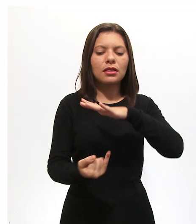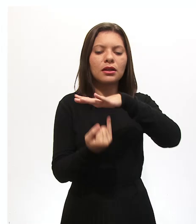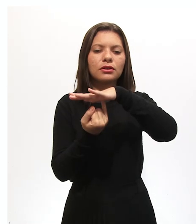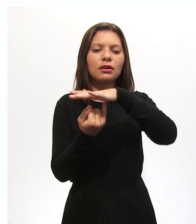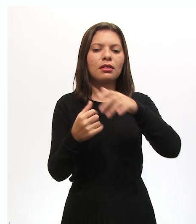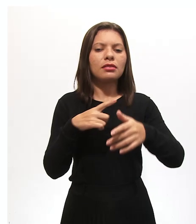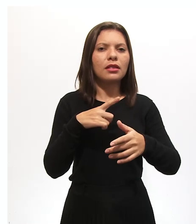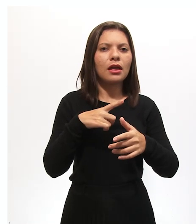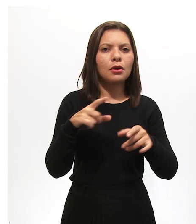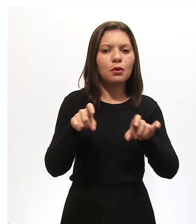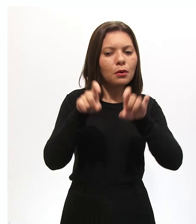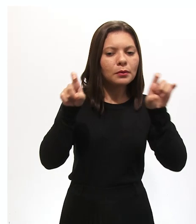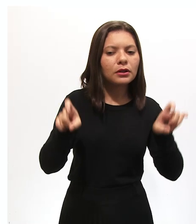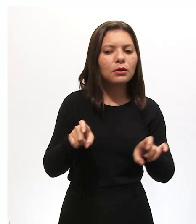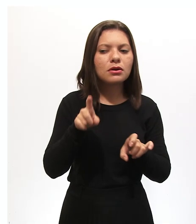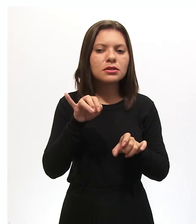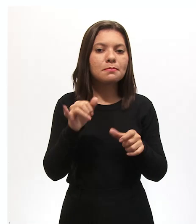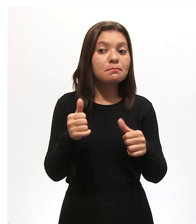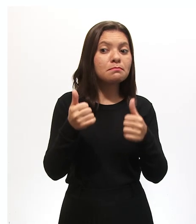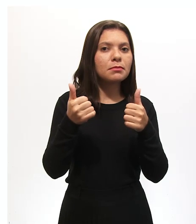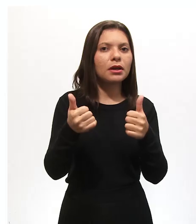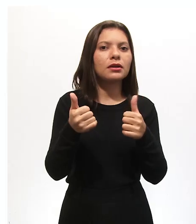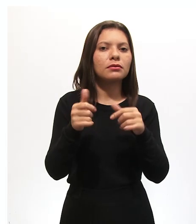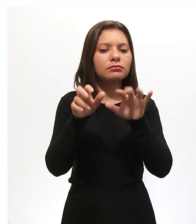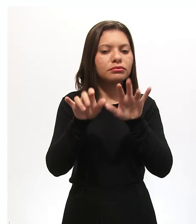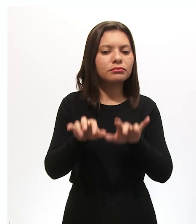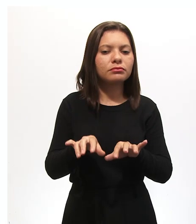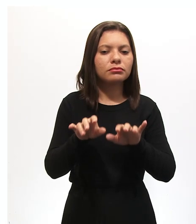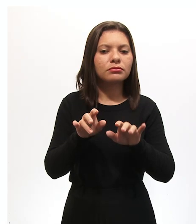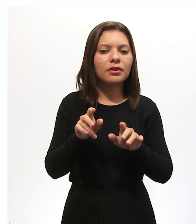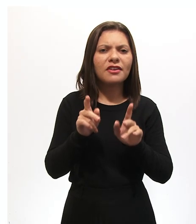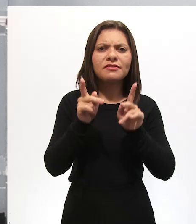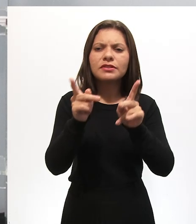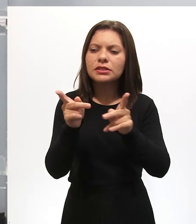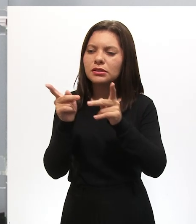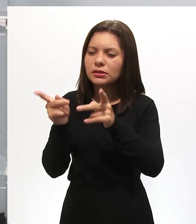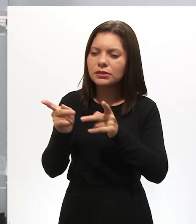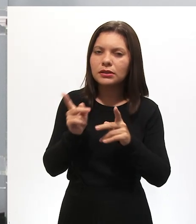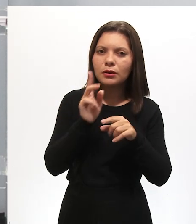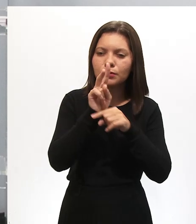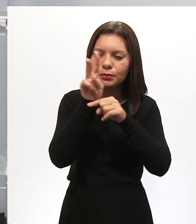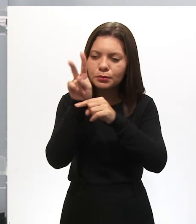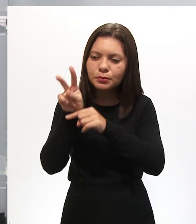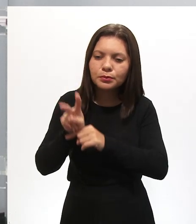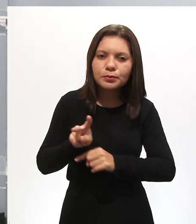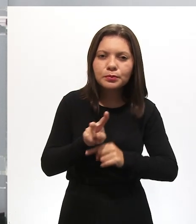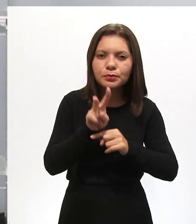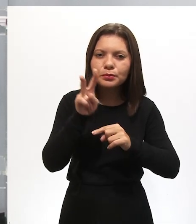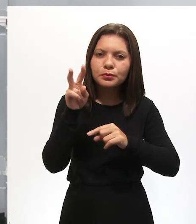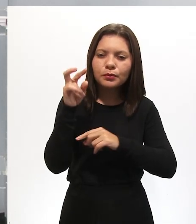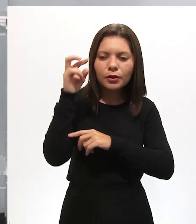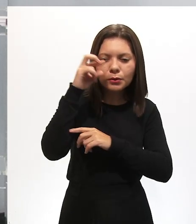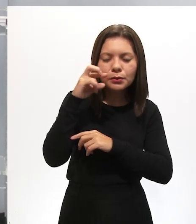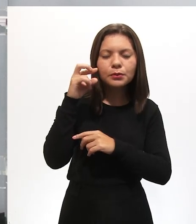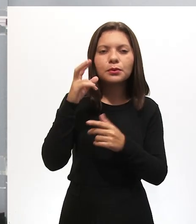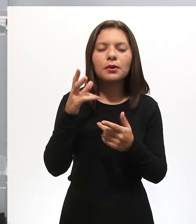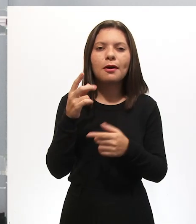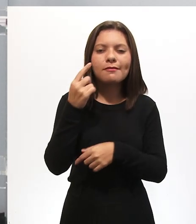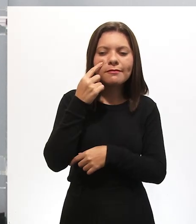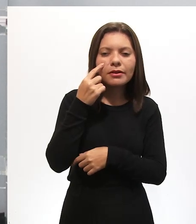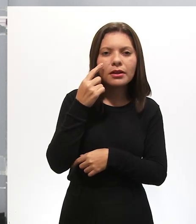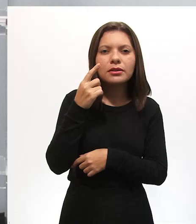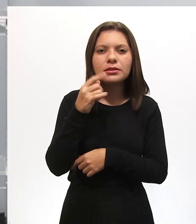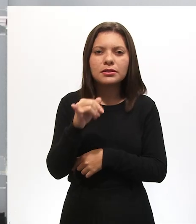o atendimento realmente funciona. Essa visita em loco é uma inspeção, uma auditoria necessária para ver se, de